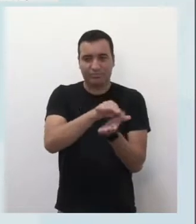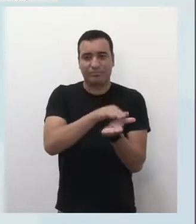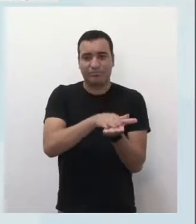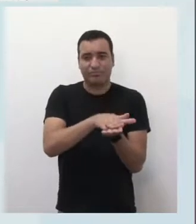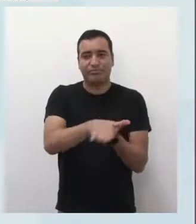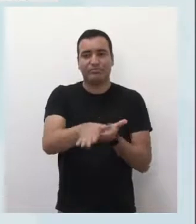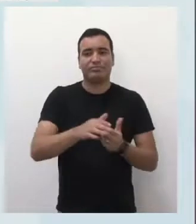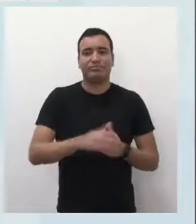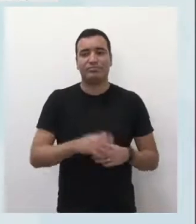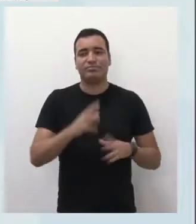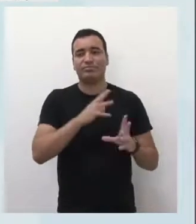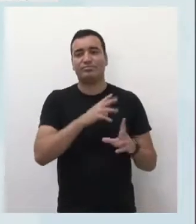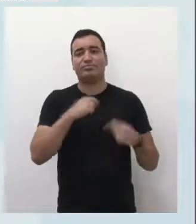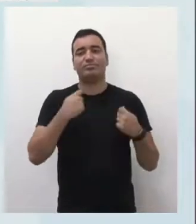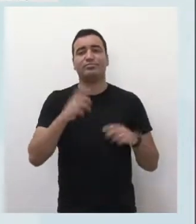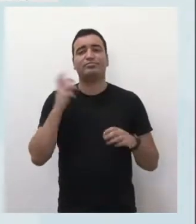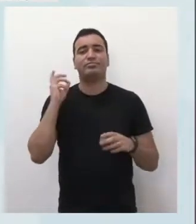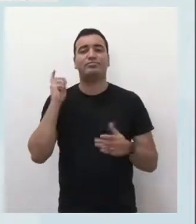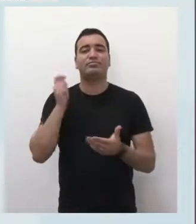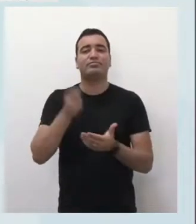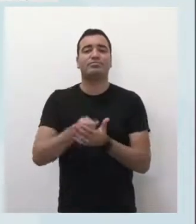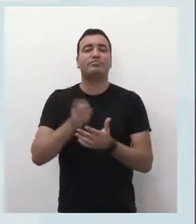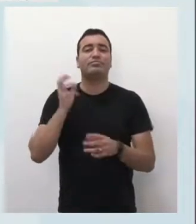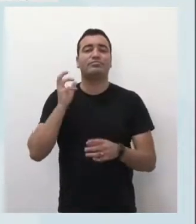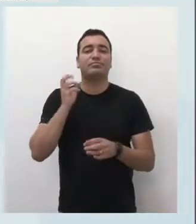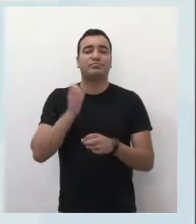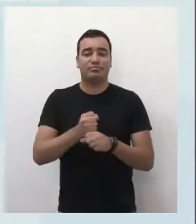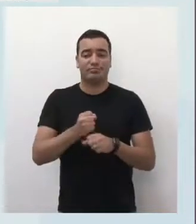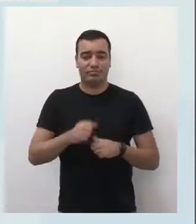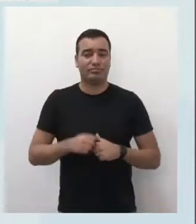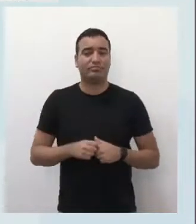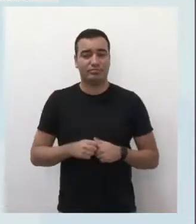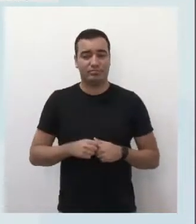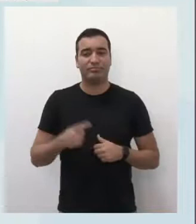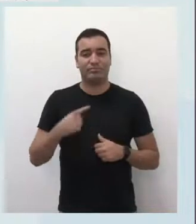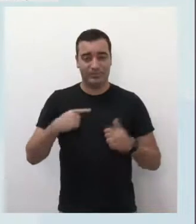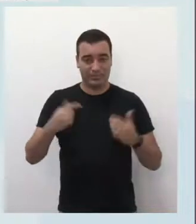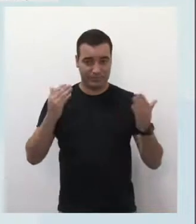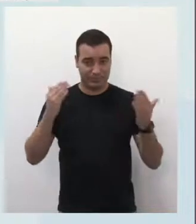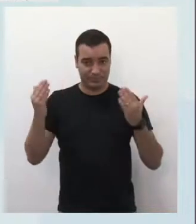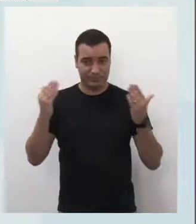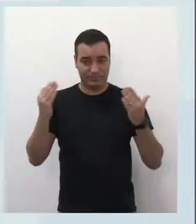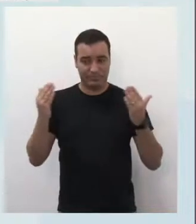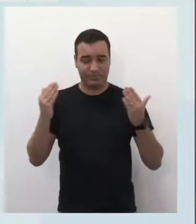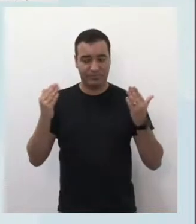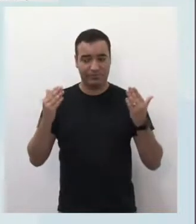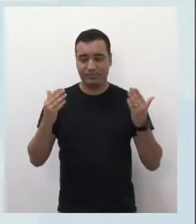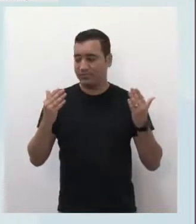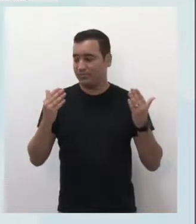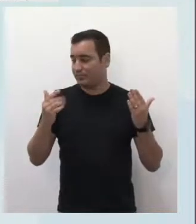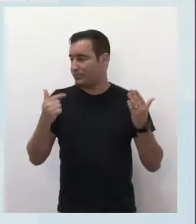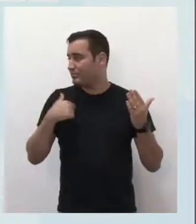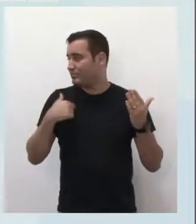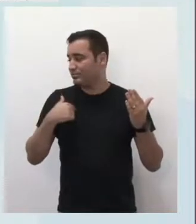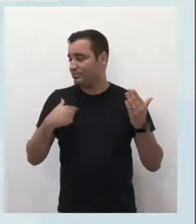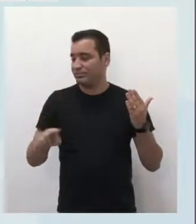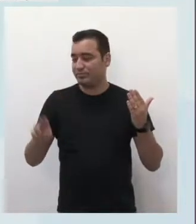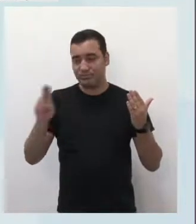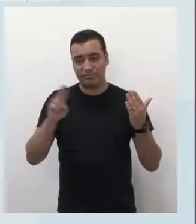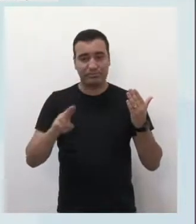o total a pagar, né? Eu tenho uma comparação aqui, ó, de quanto é que eu consumi